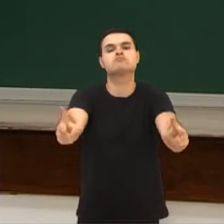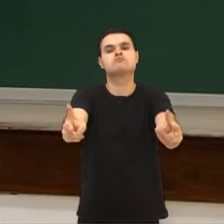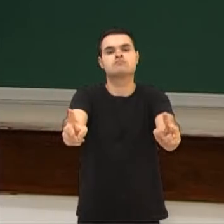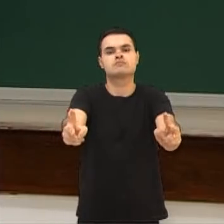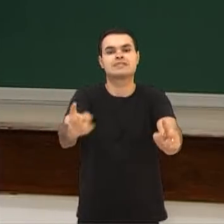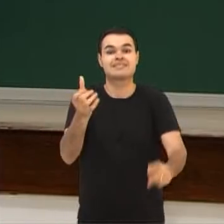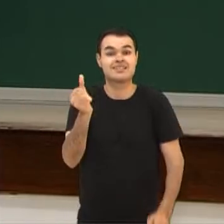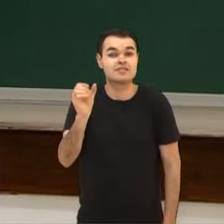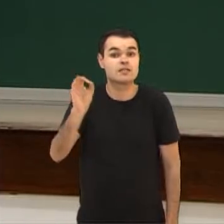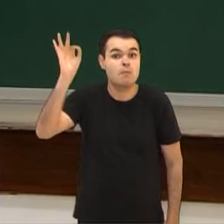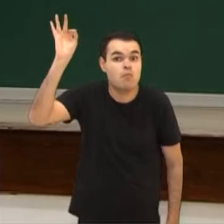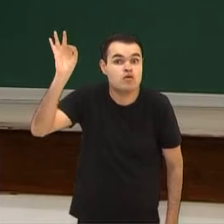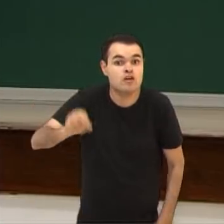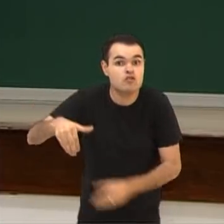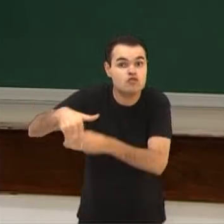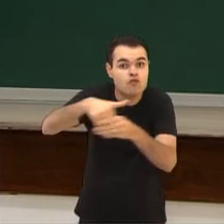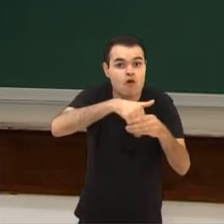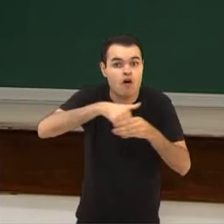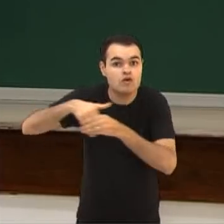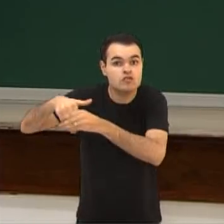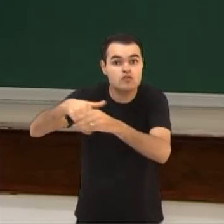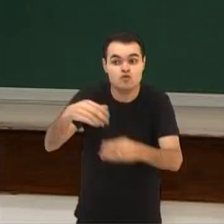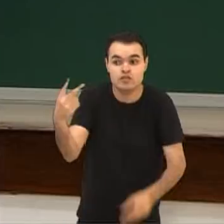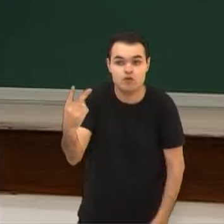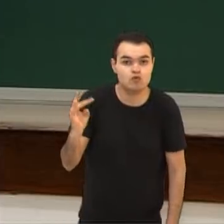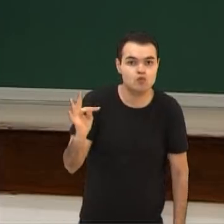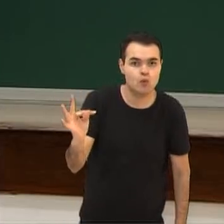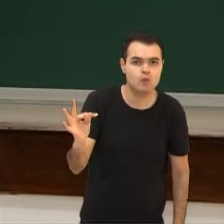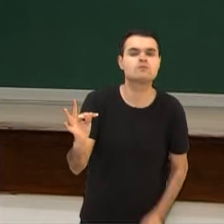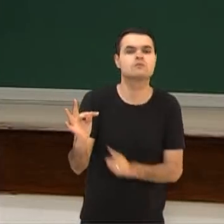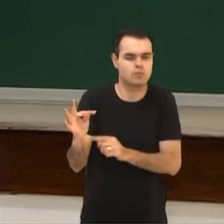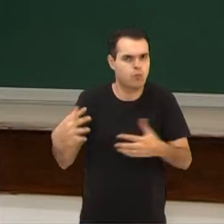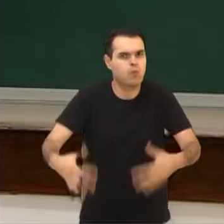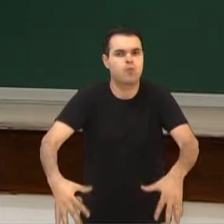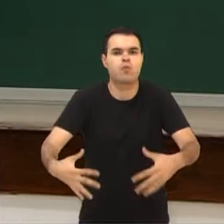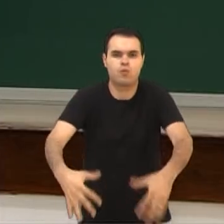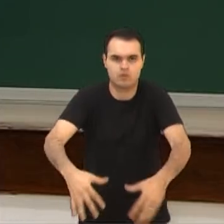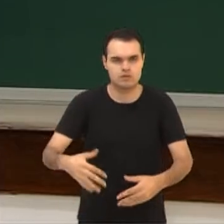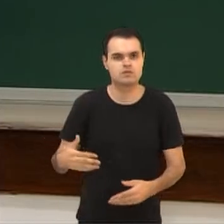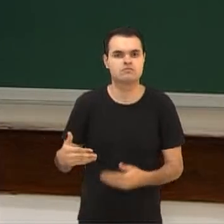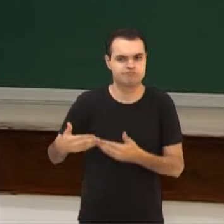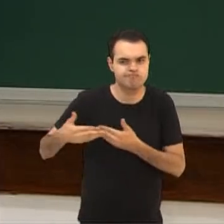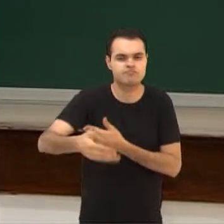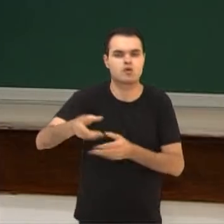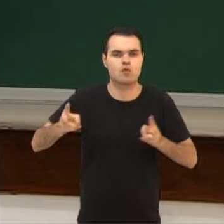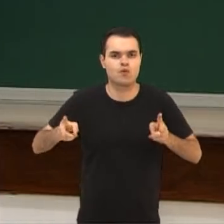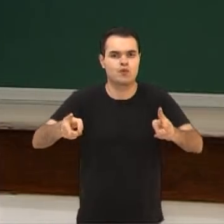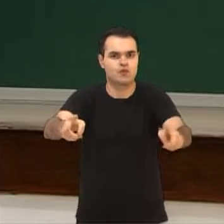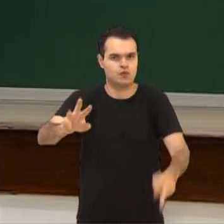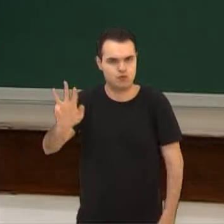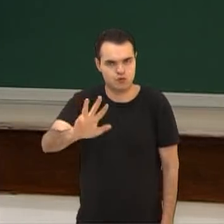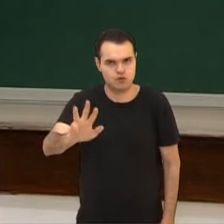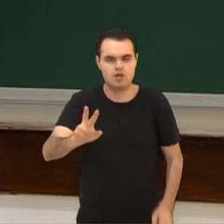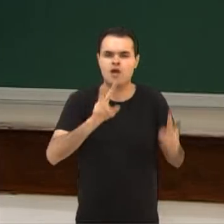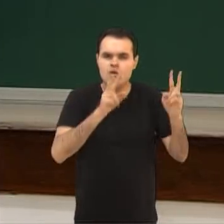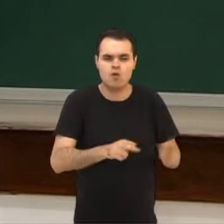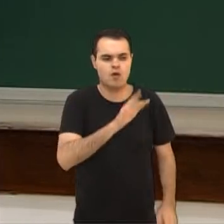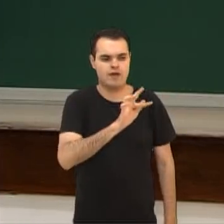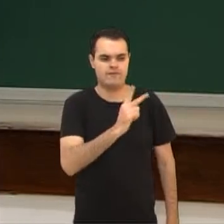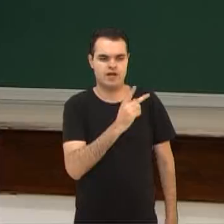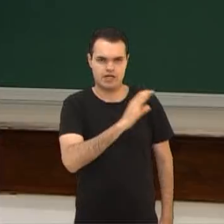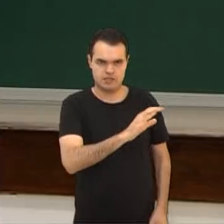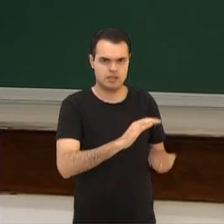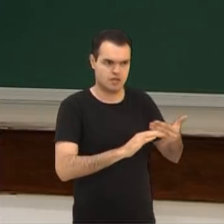de 60% dos votos no segundo turno, reeleito presidente. Assim como o FHC também havia